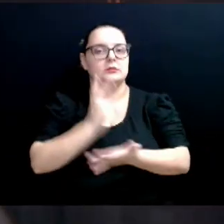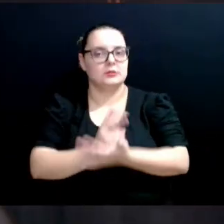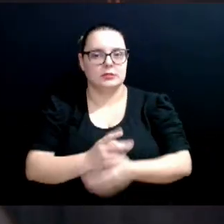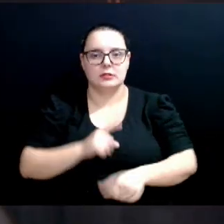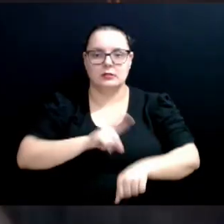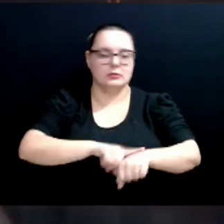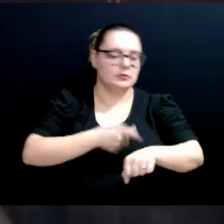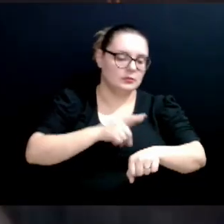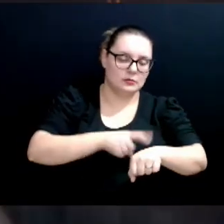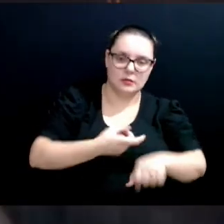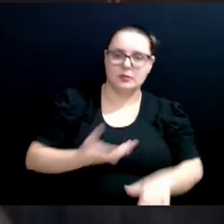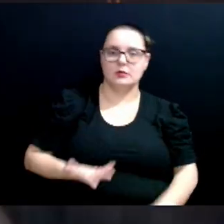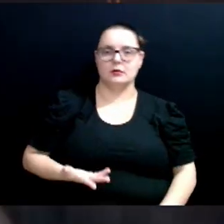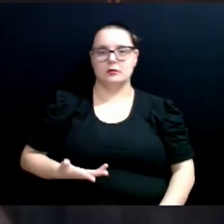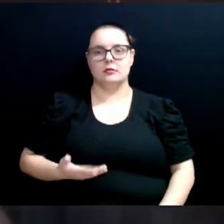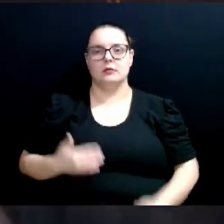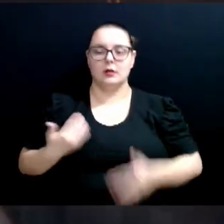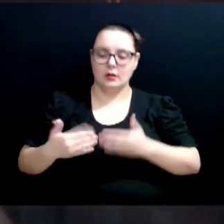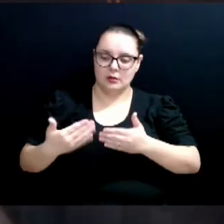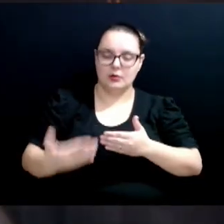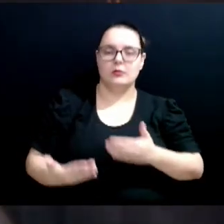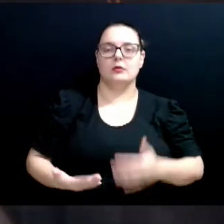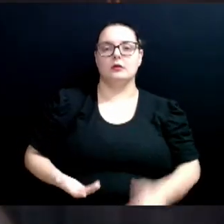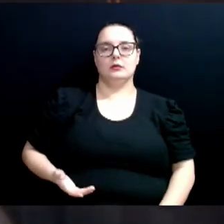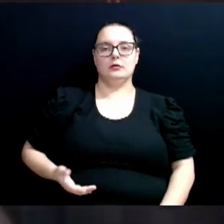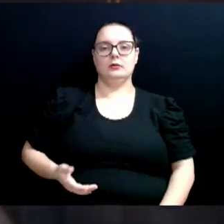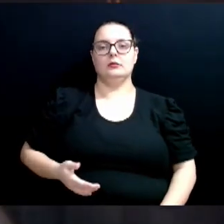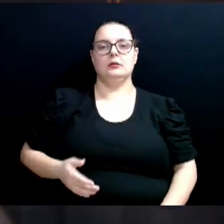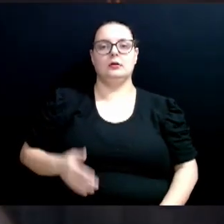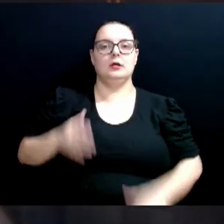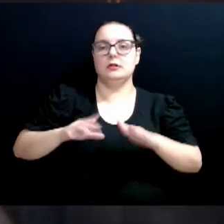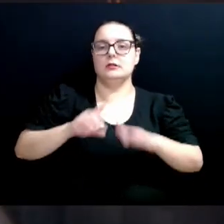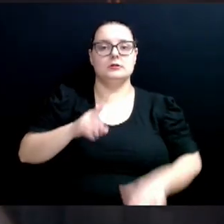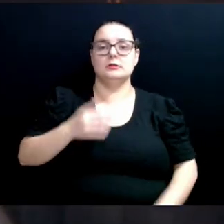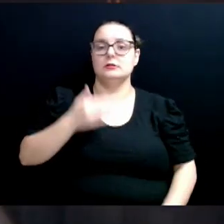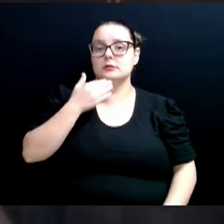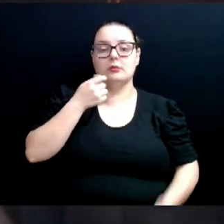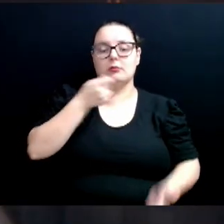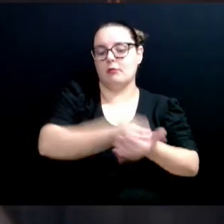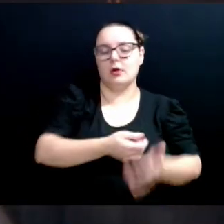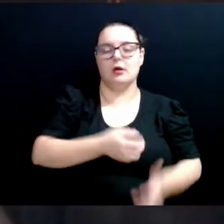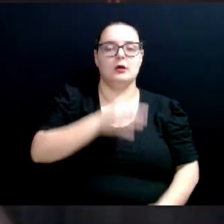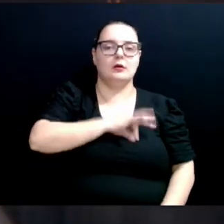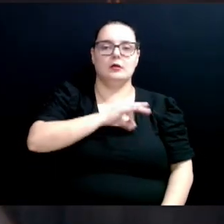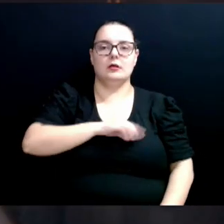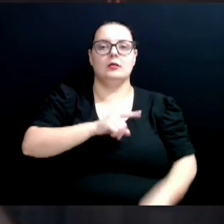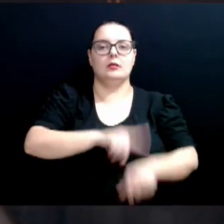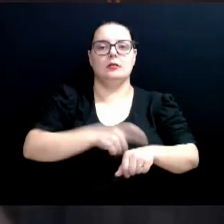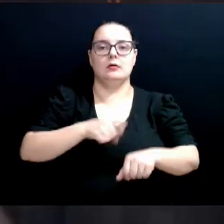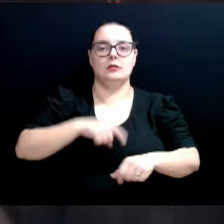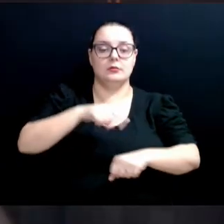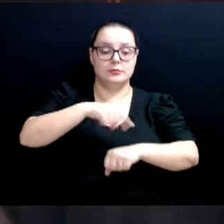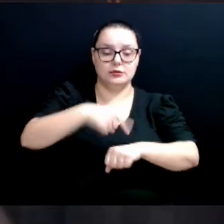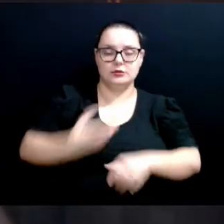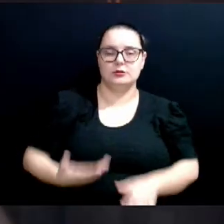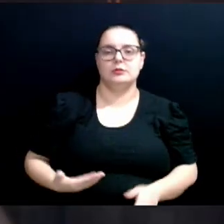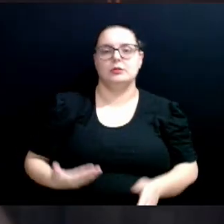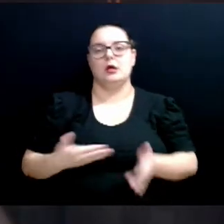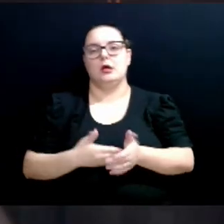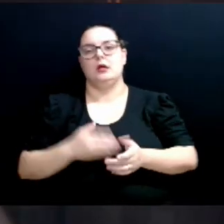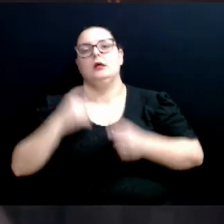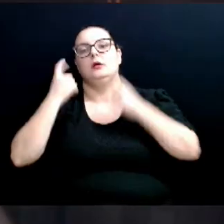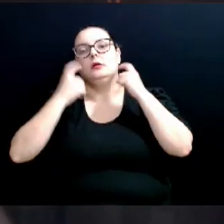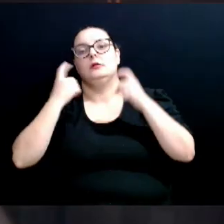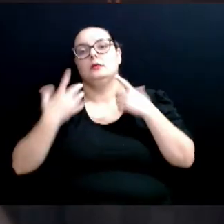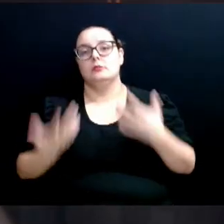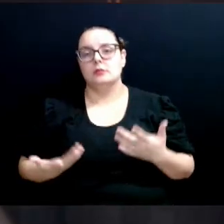vai esticando sempre a corda, às vezes nem cobra hora extra, fico lá várias horas, então assim, eu fico até com receio se eu